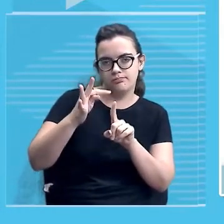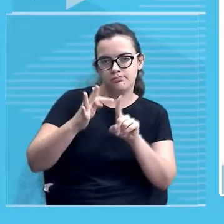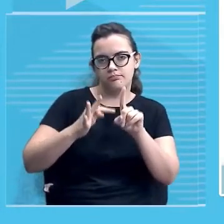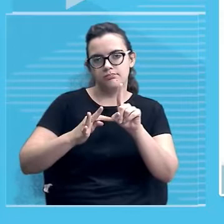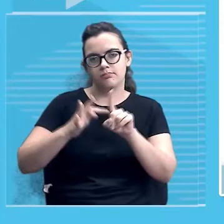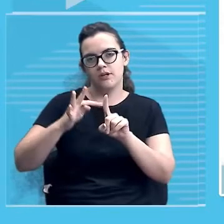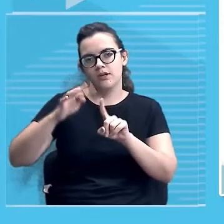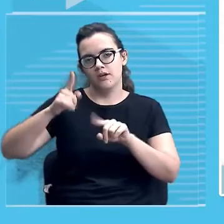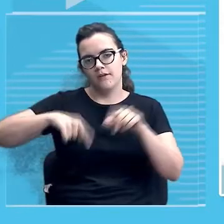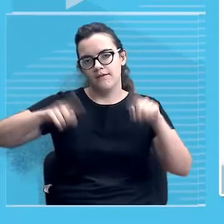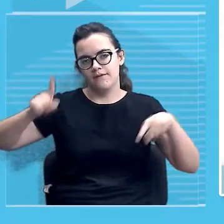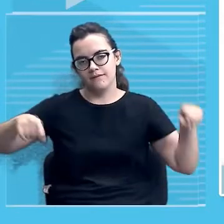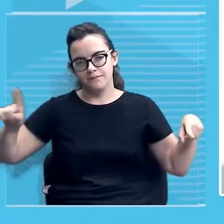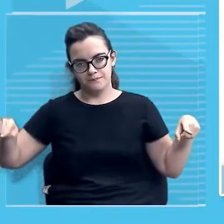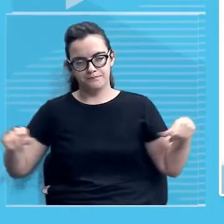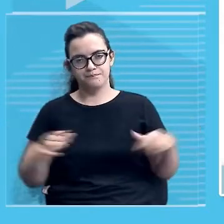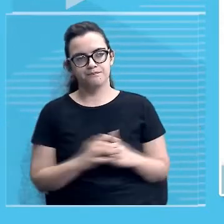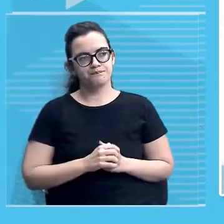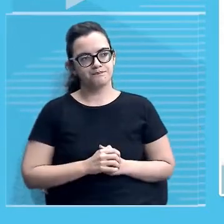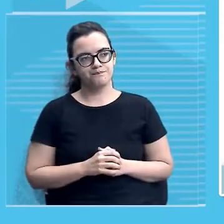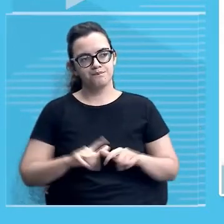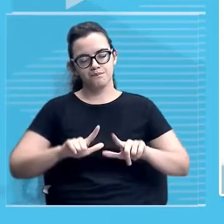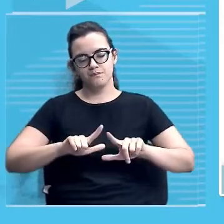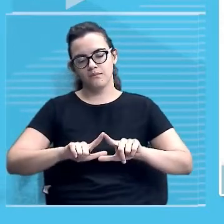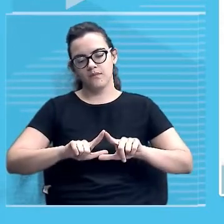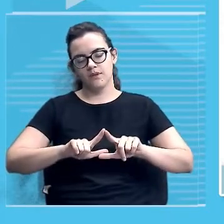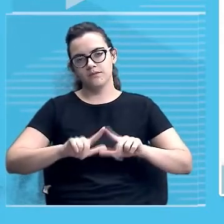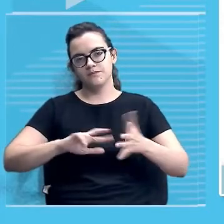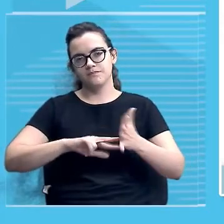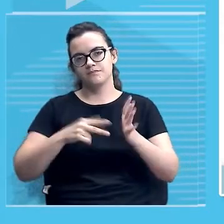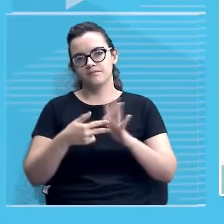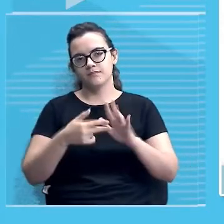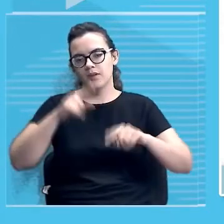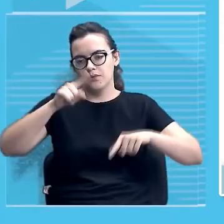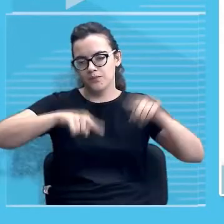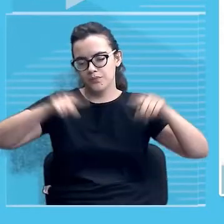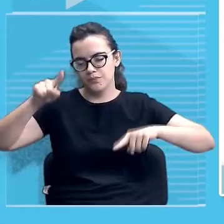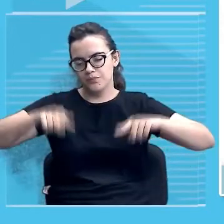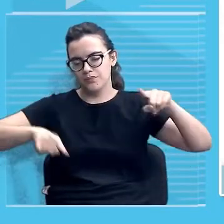representado por esse triângulozinho aqui, significa delta